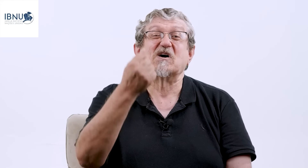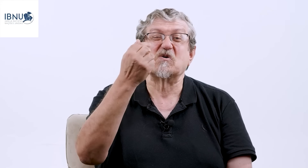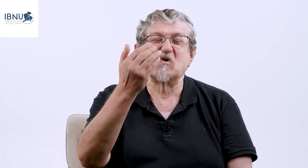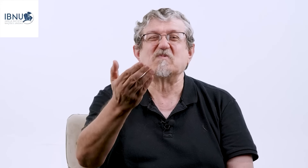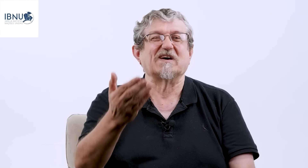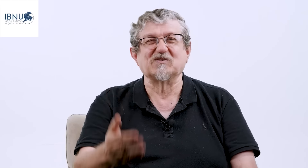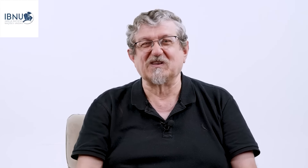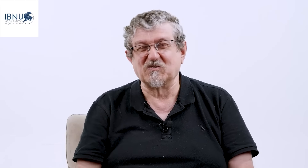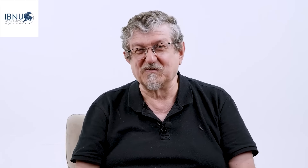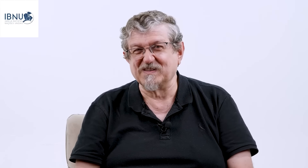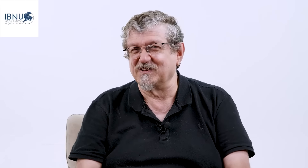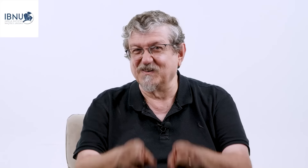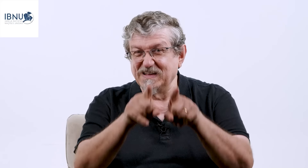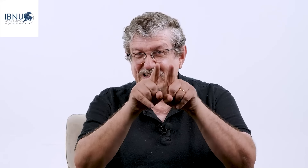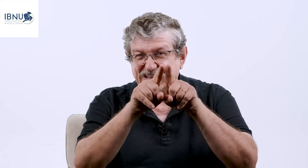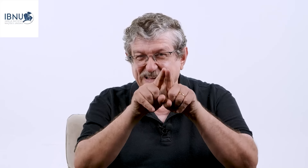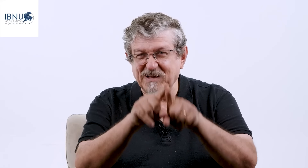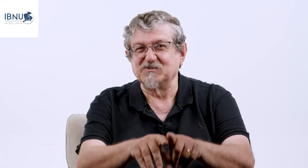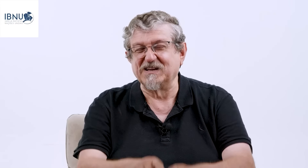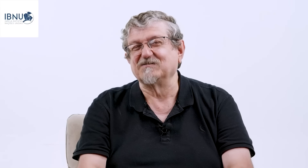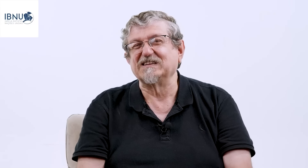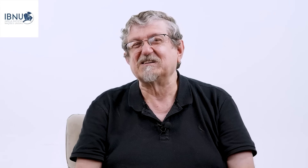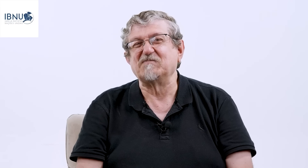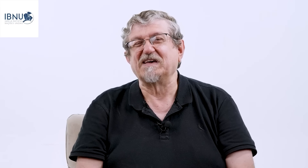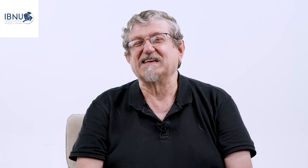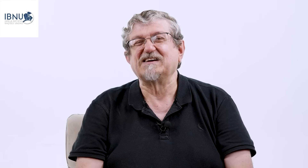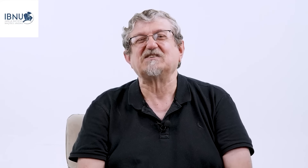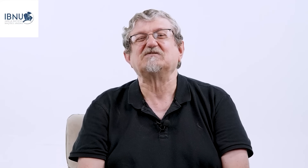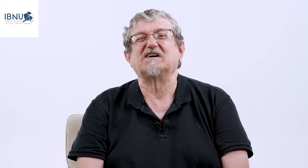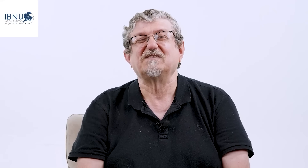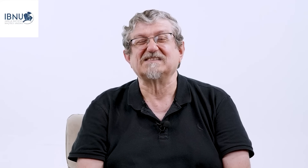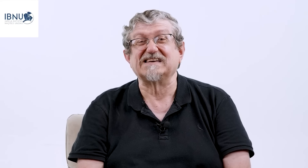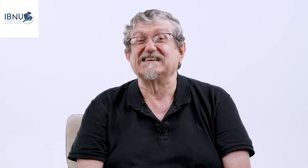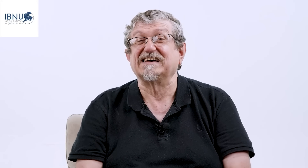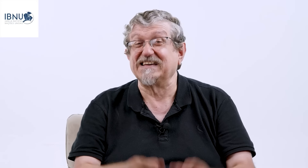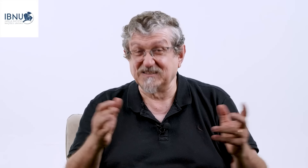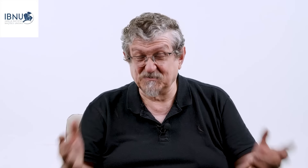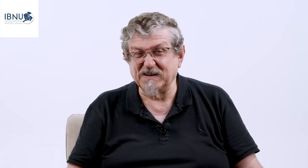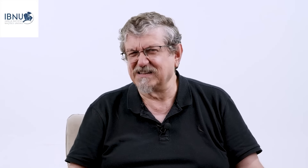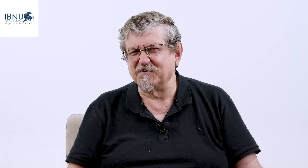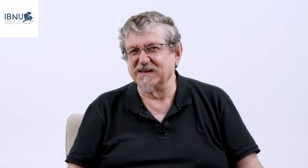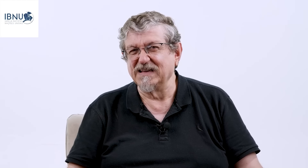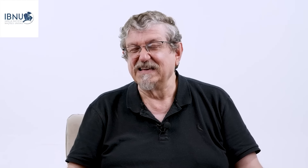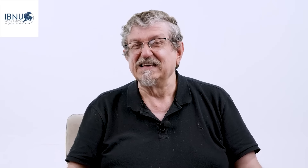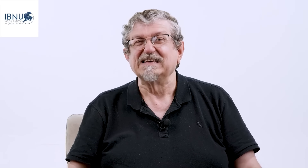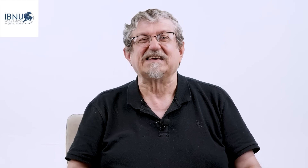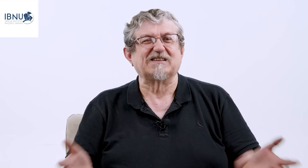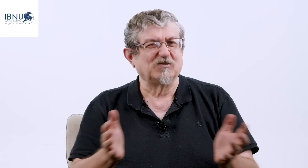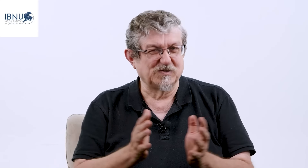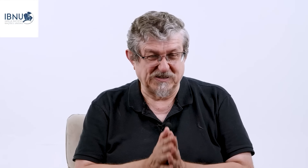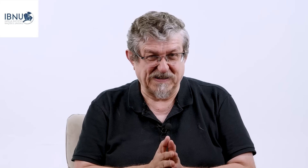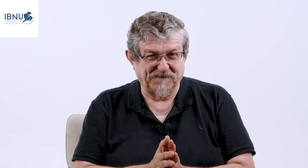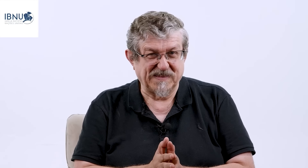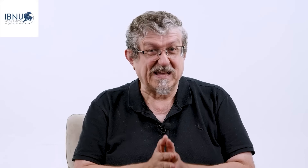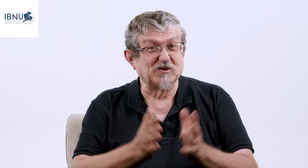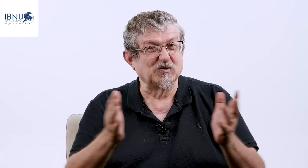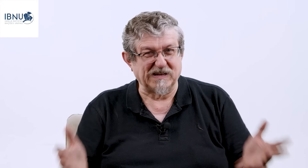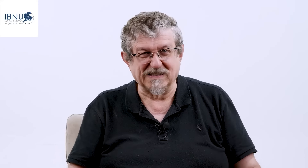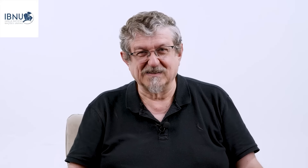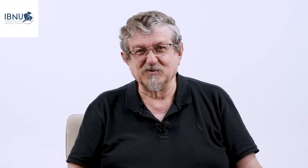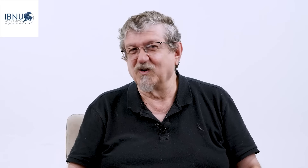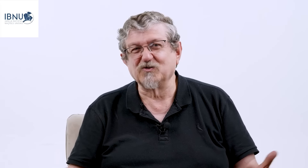lembrar como é que o Senhor venceu. É o jeito que também a gente vai vencer. Aí a gente percebe que a teologia e